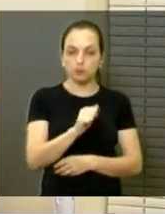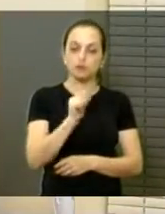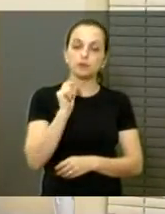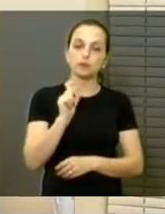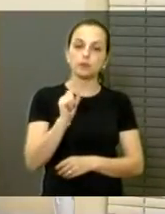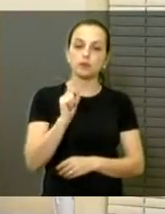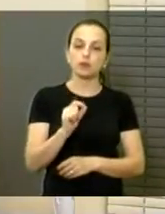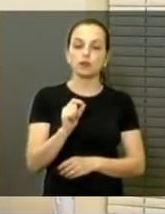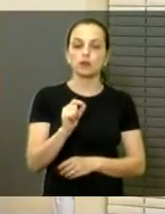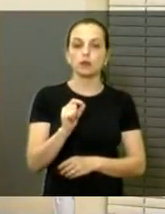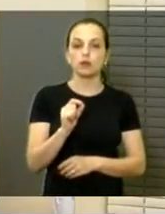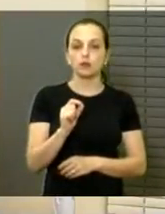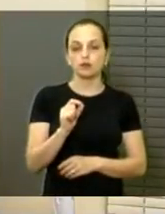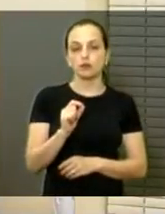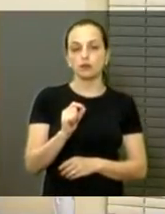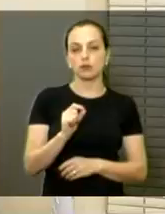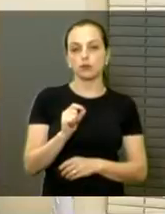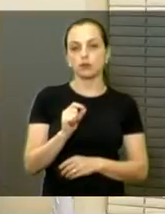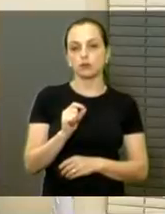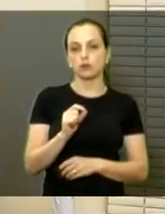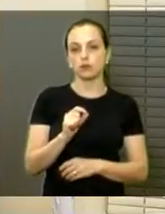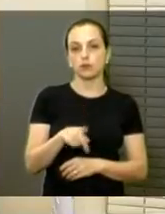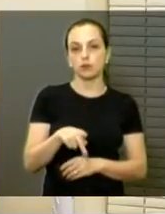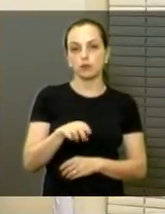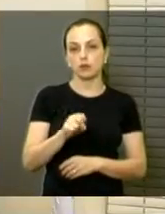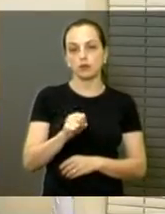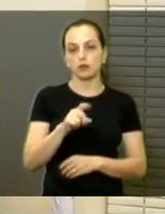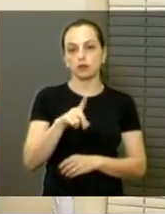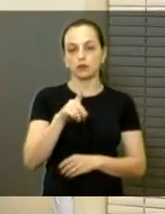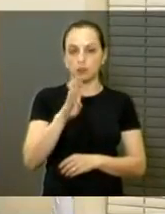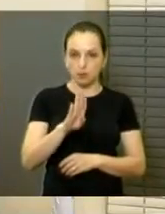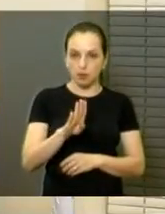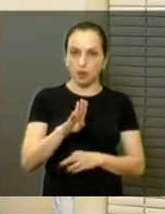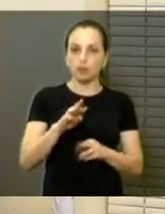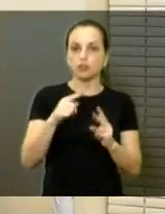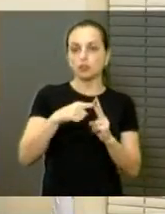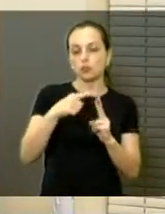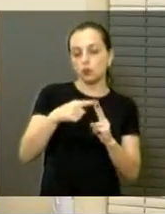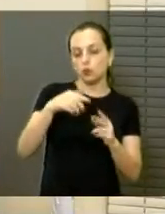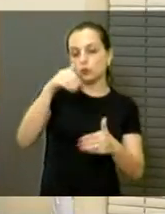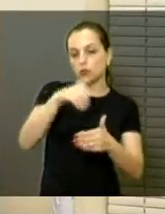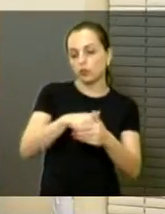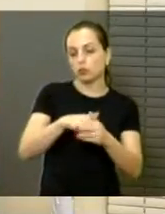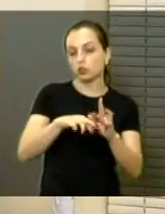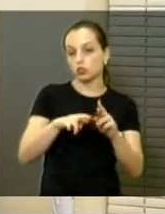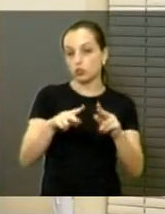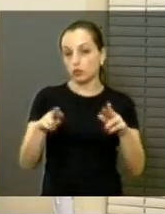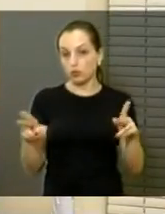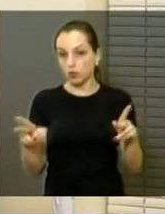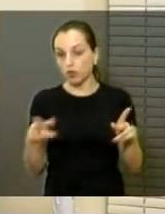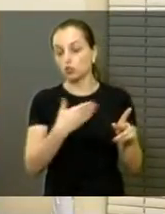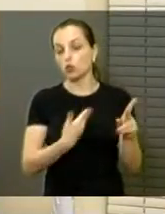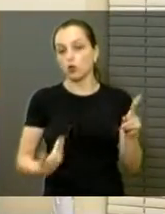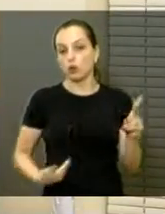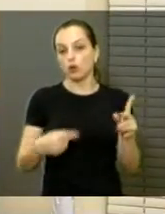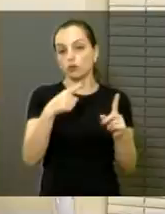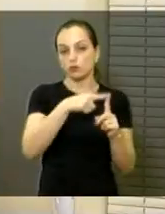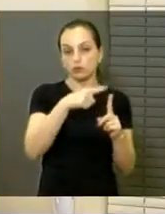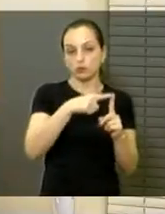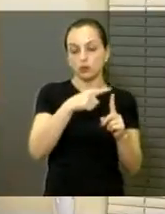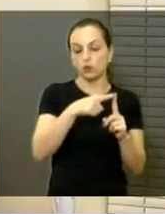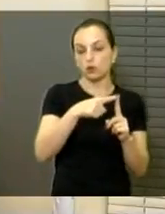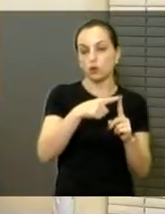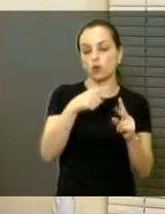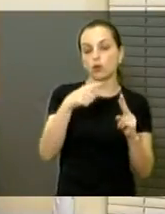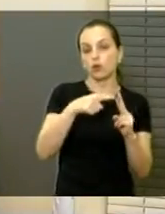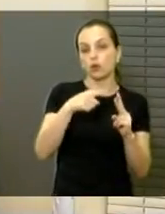Martins, né, pelo PSDB. Então, são candidaturas distintas, o governo tem a sua candidatura, o vereador Aloysio